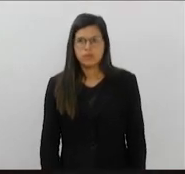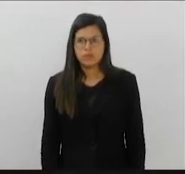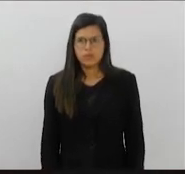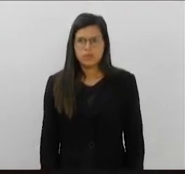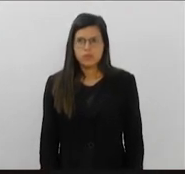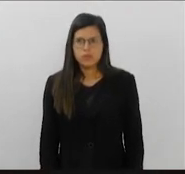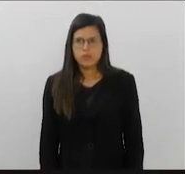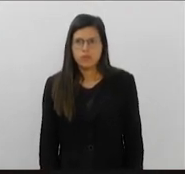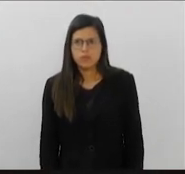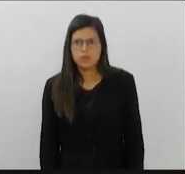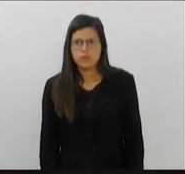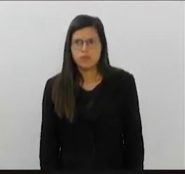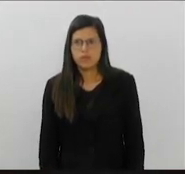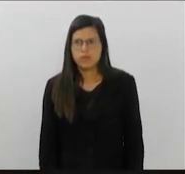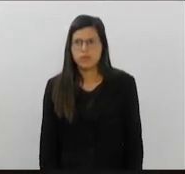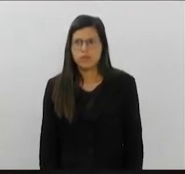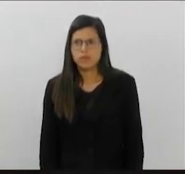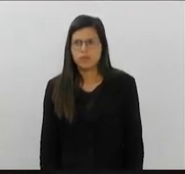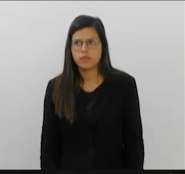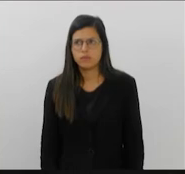Legal, né? Boa ideia.